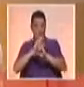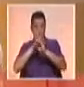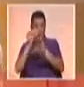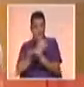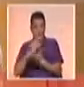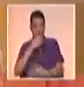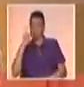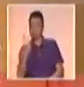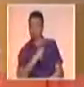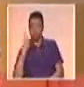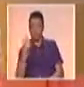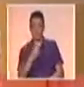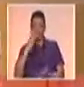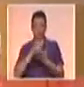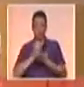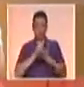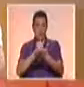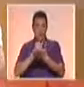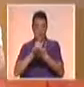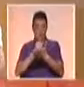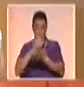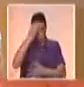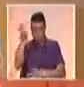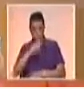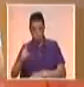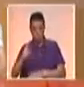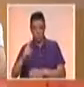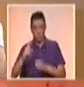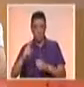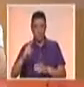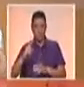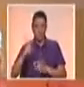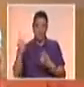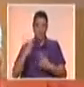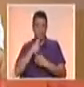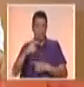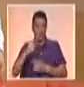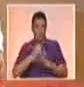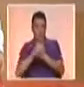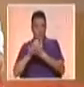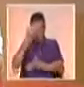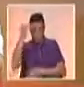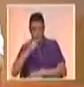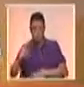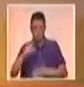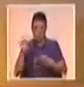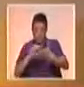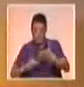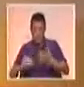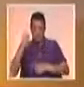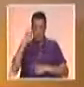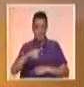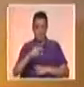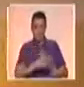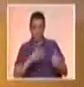Está sozinho, tem um apoio muito grande da parte dos professores, é um ensino particular, e estão a ajudá-lo imenso, não é? Através da escrita. O que é que ele tem ao